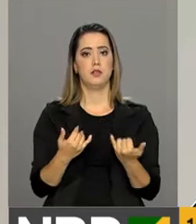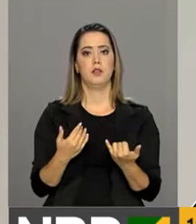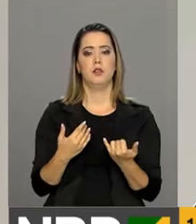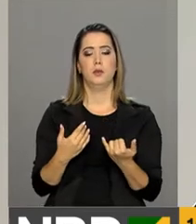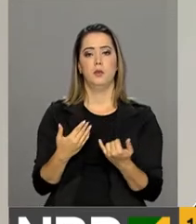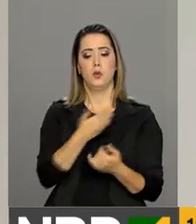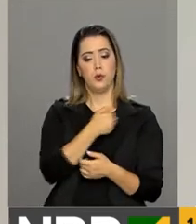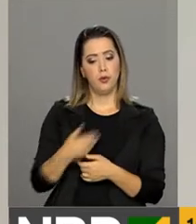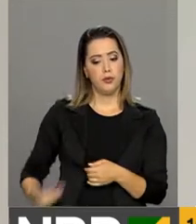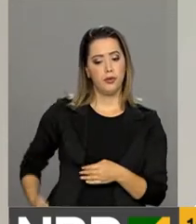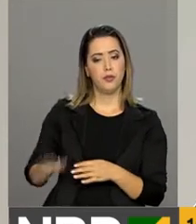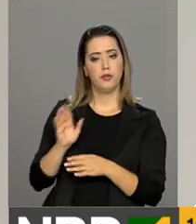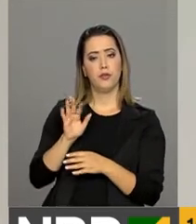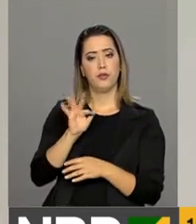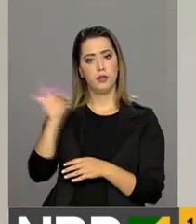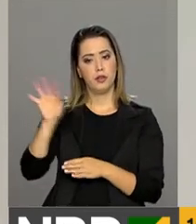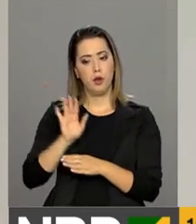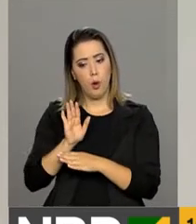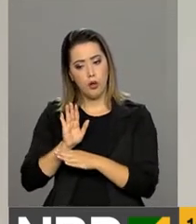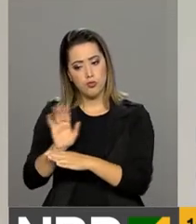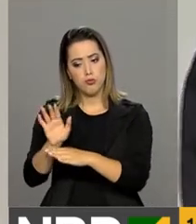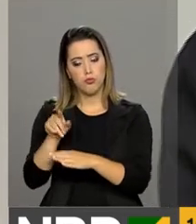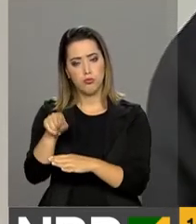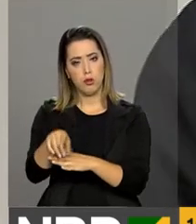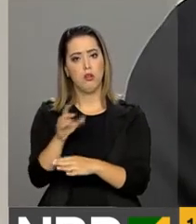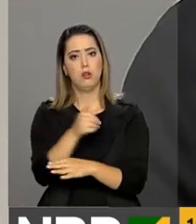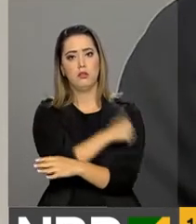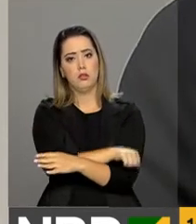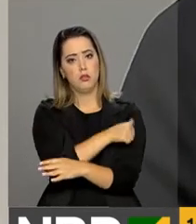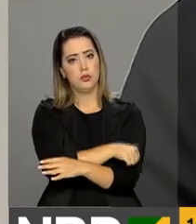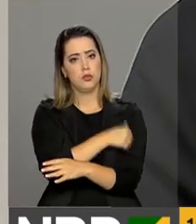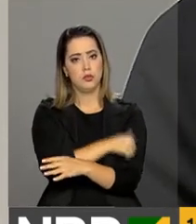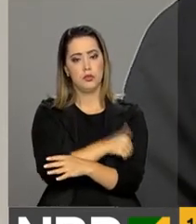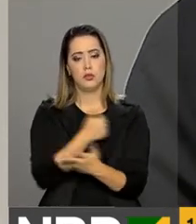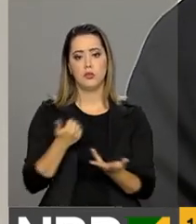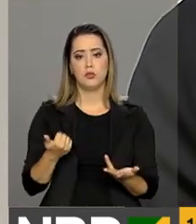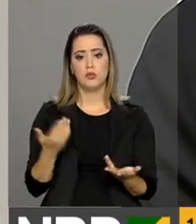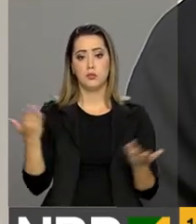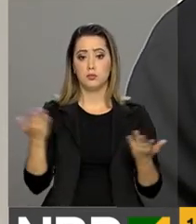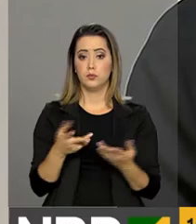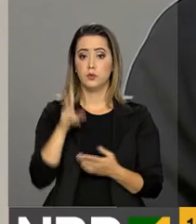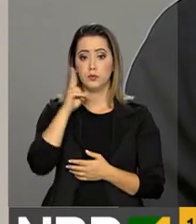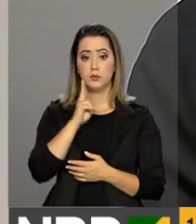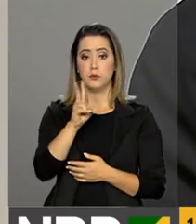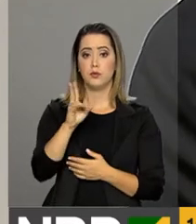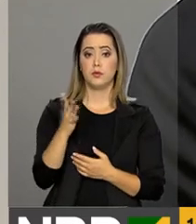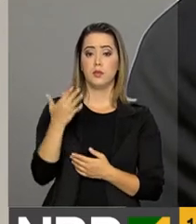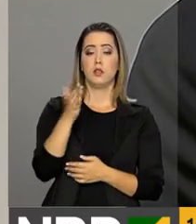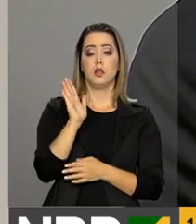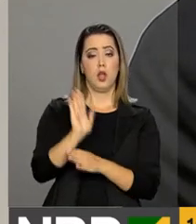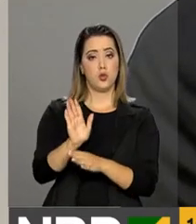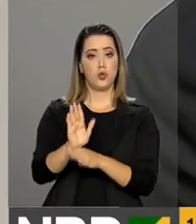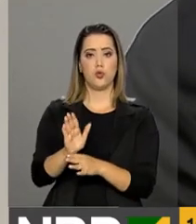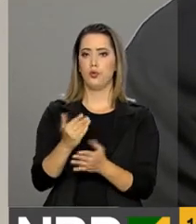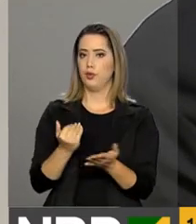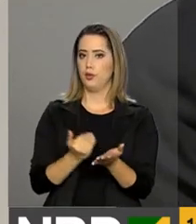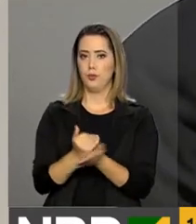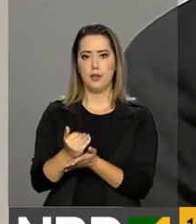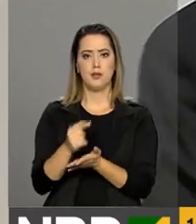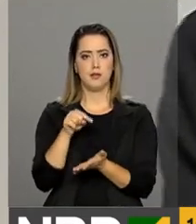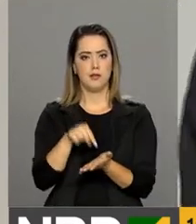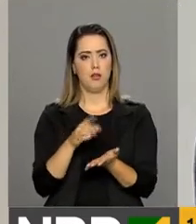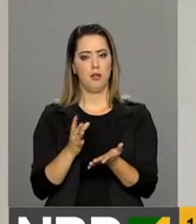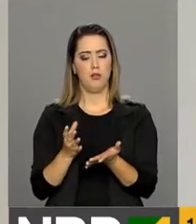estabelecer formas de auxílio para o rio de janeiro eo auxílio que vai desde a